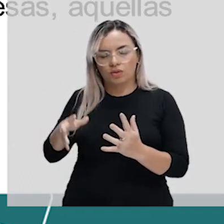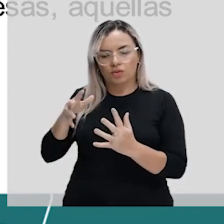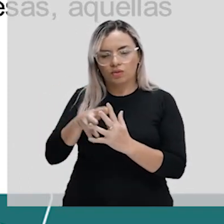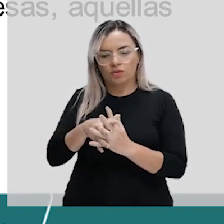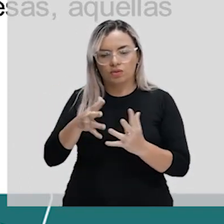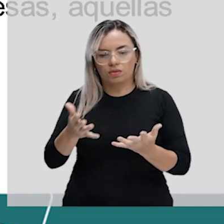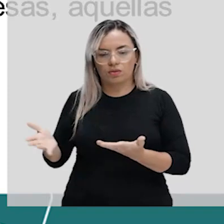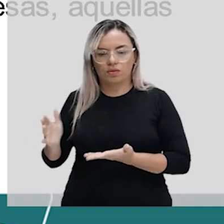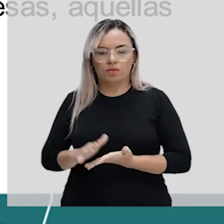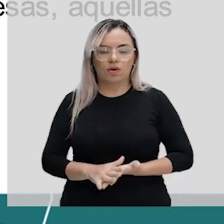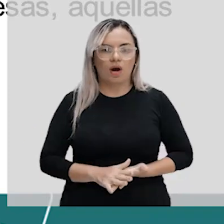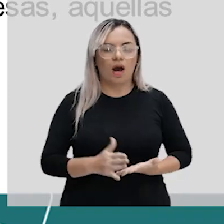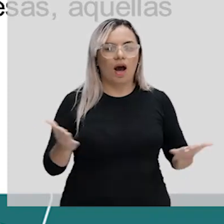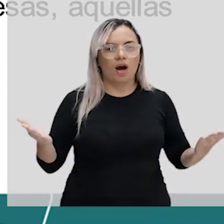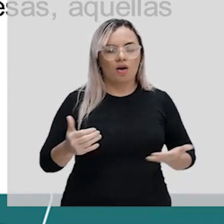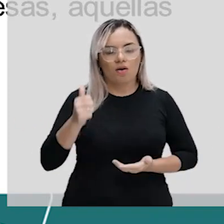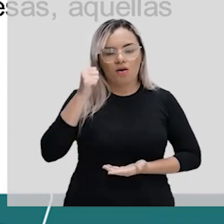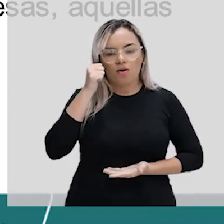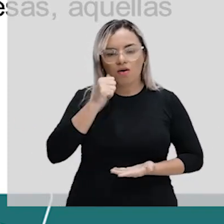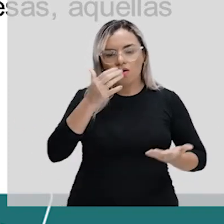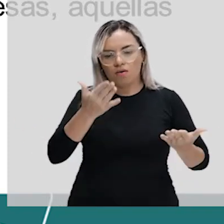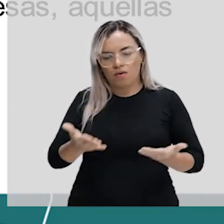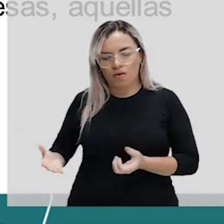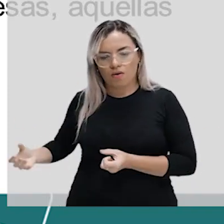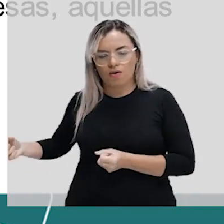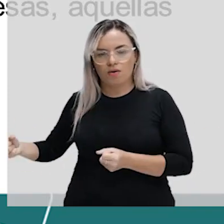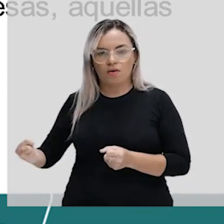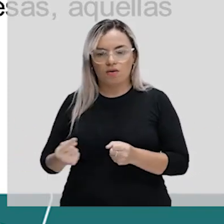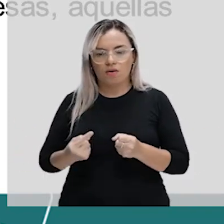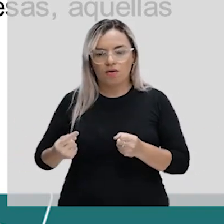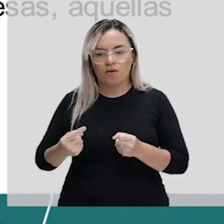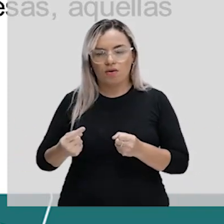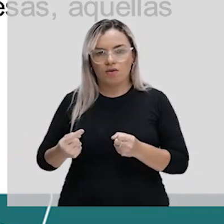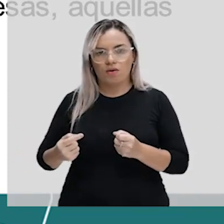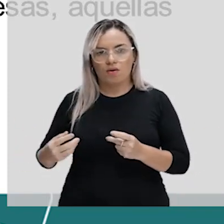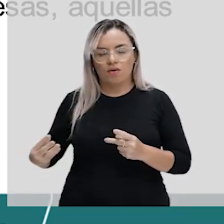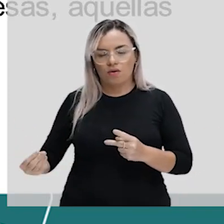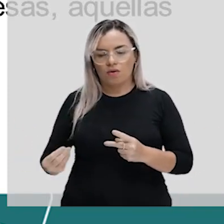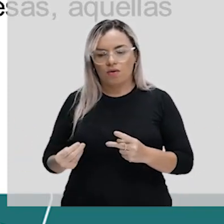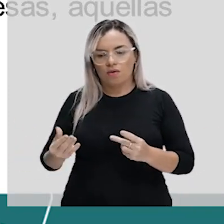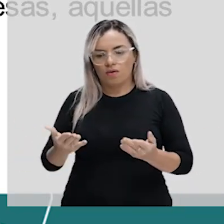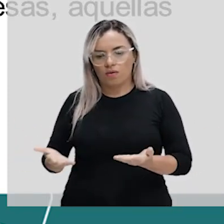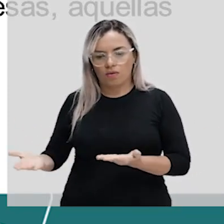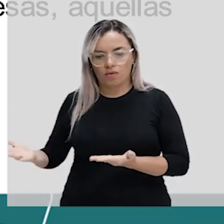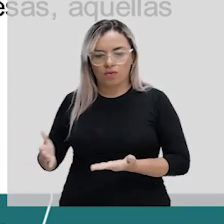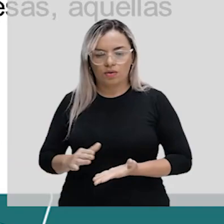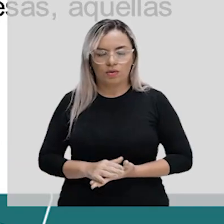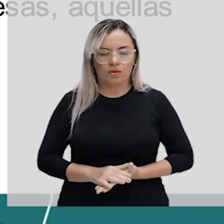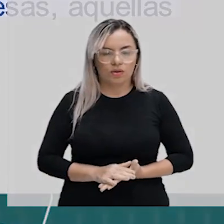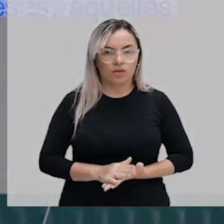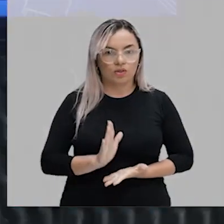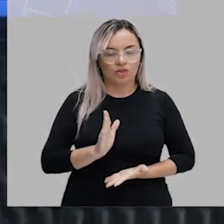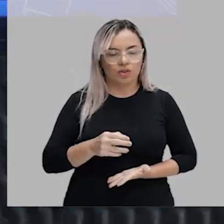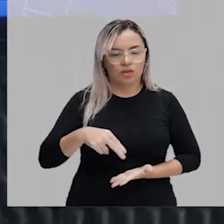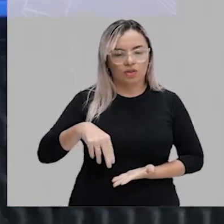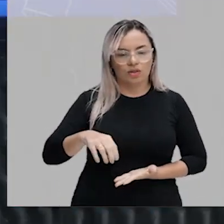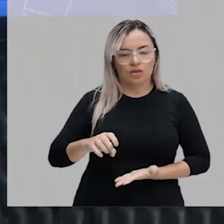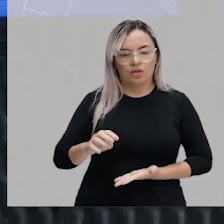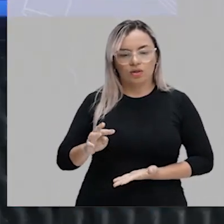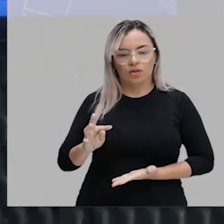aquela, estas, essas e aquelas. Já no neutro, eu não tenho plural, eu só tenho singular. Então,